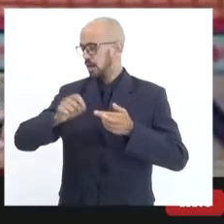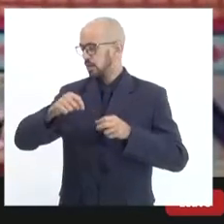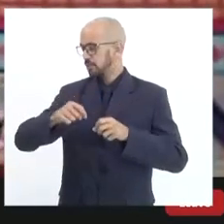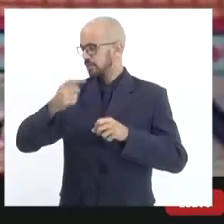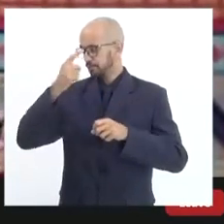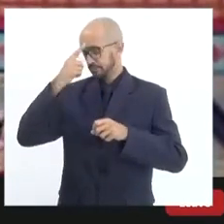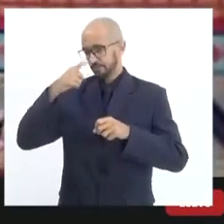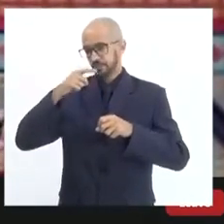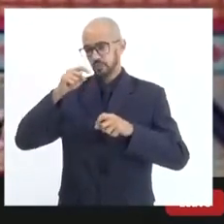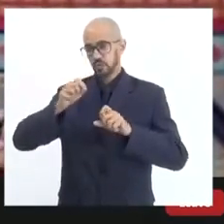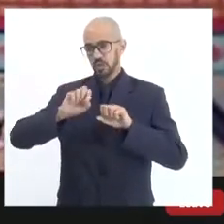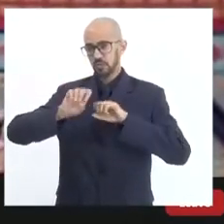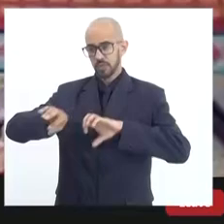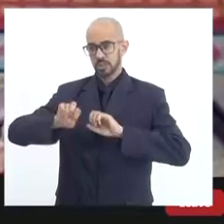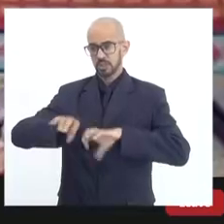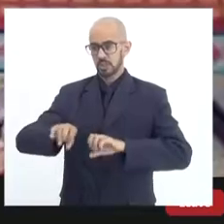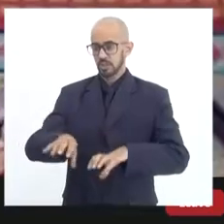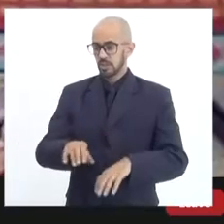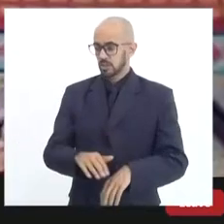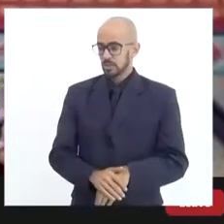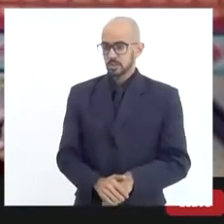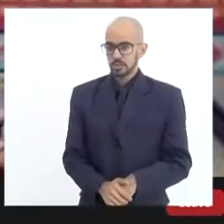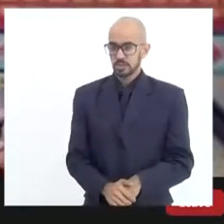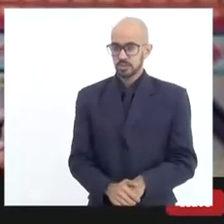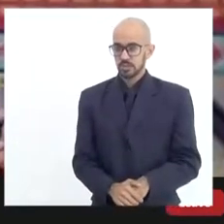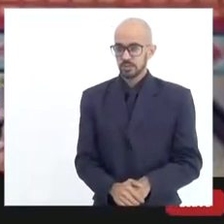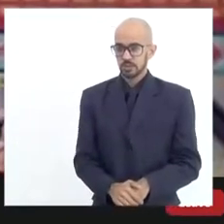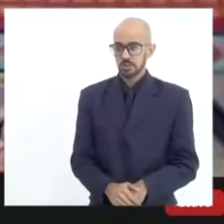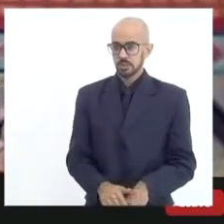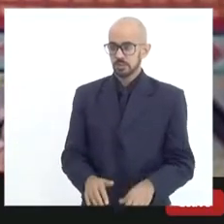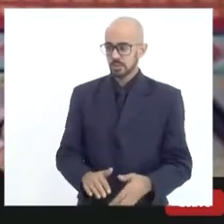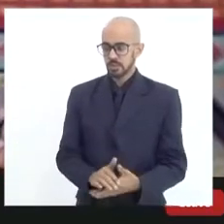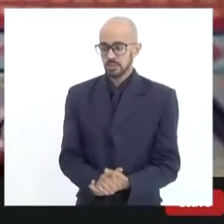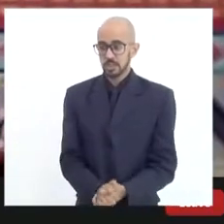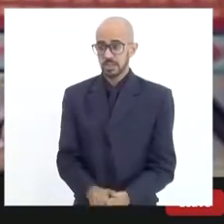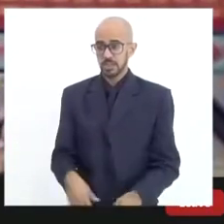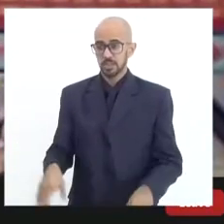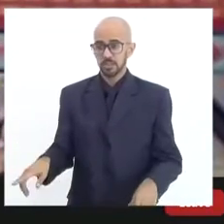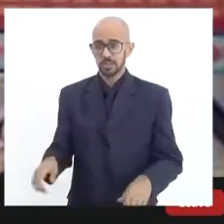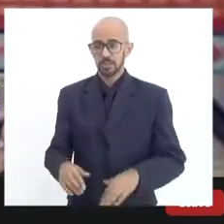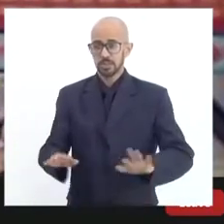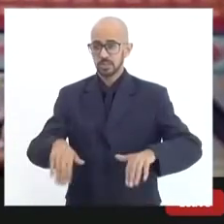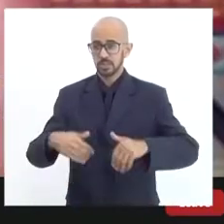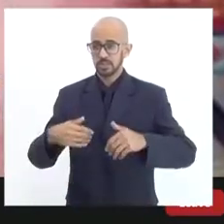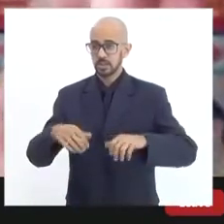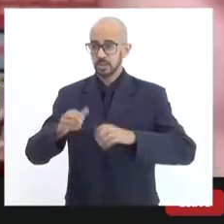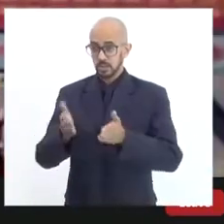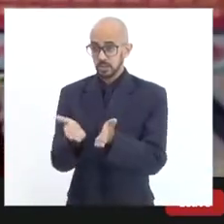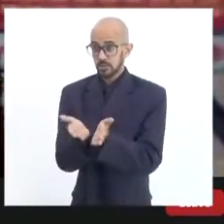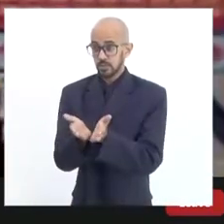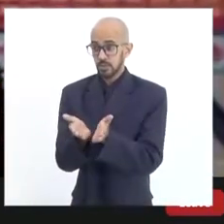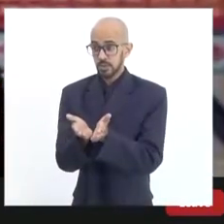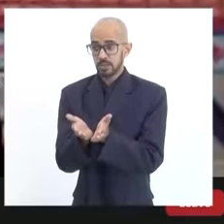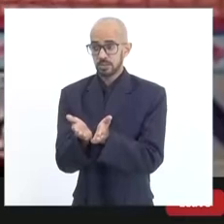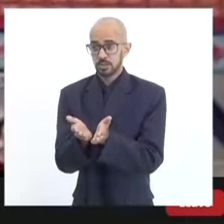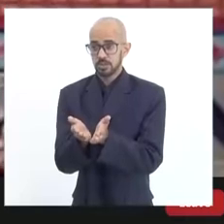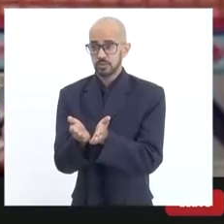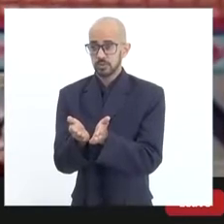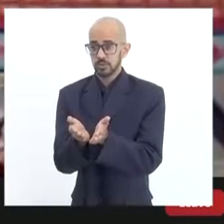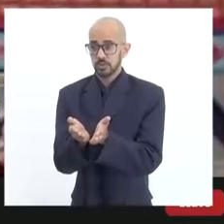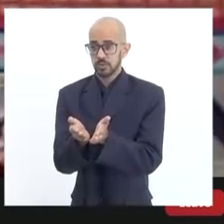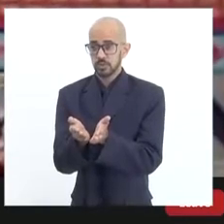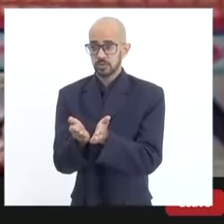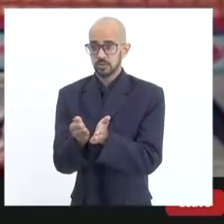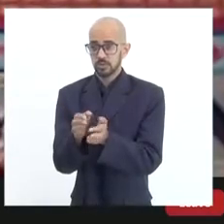do evangélico no Brasil. O senso comum é que evangélicos são daquela forma. Eu sou pastora